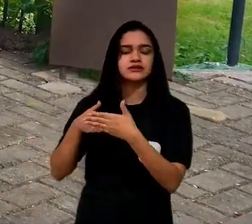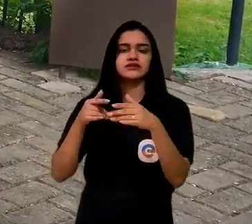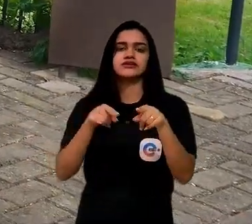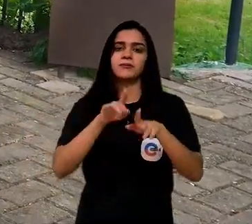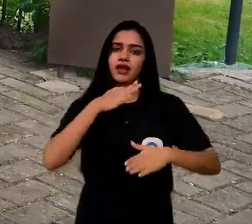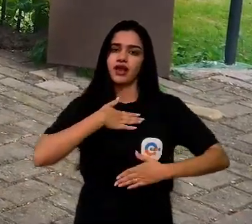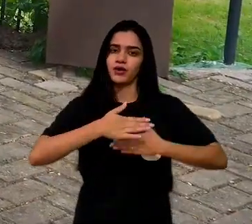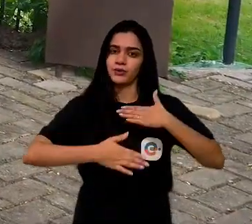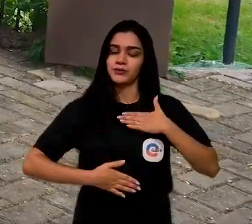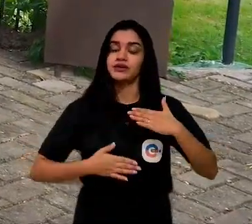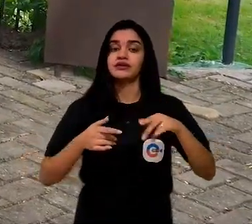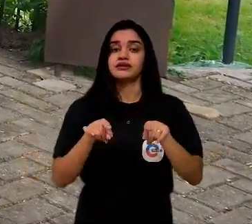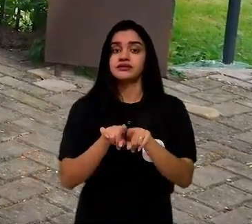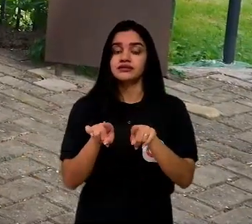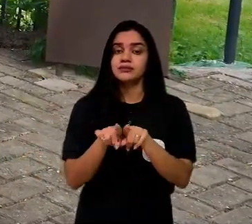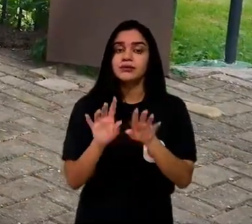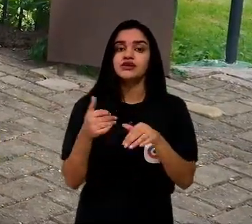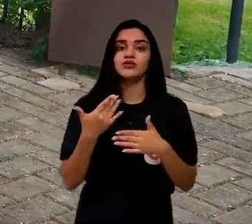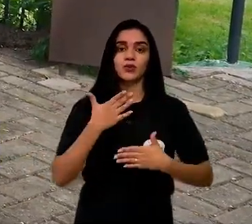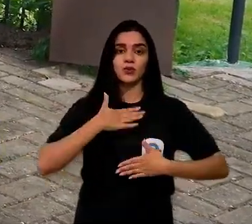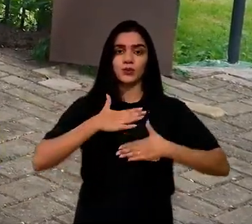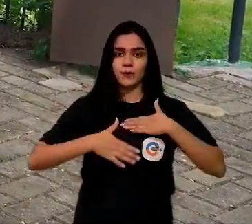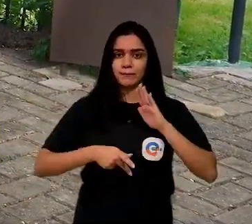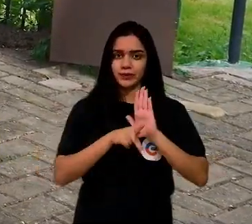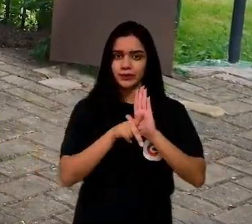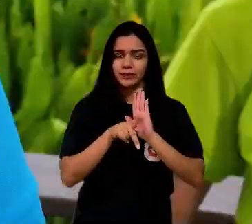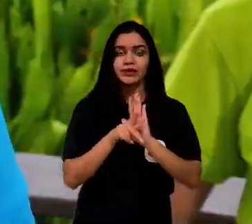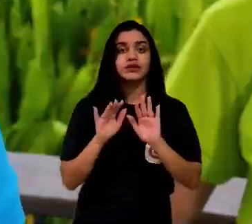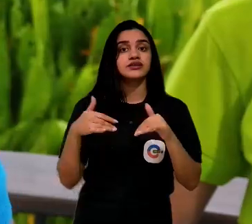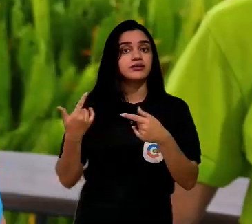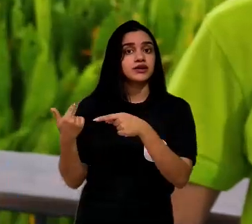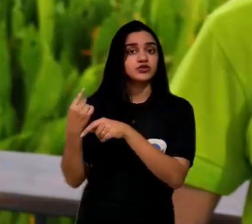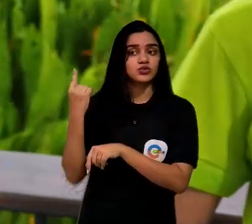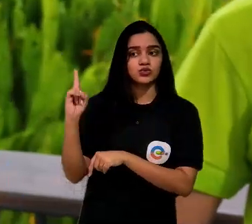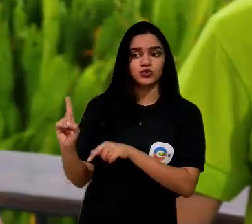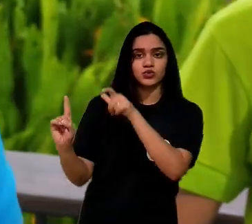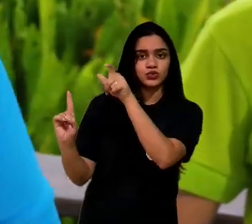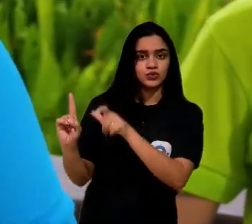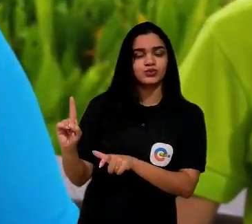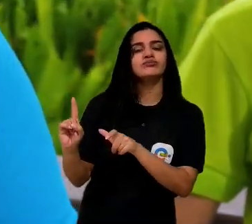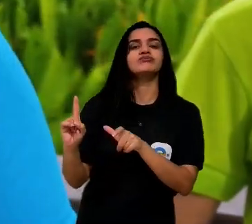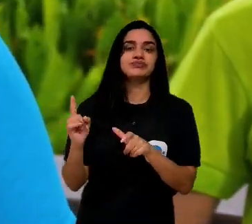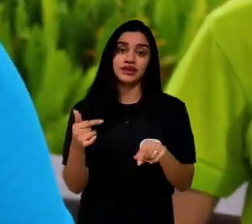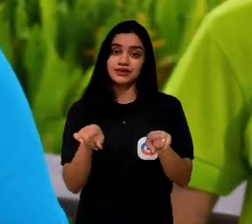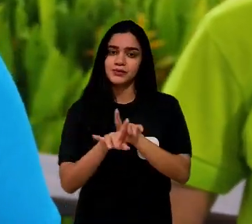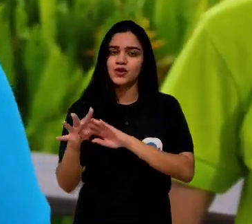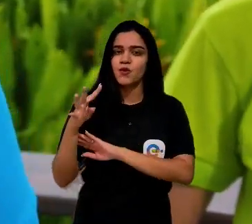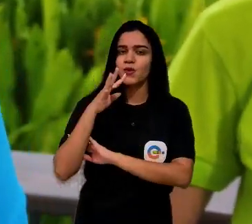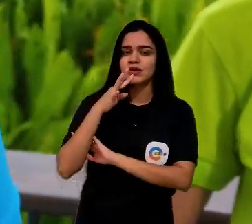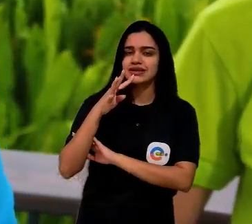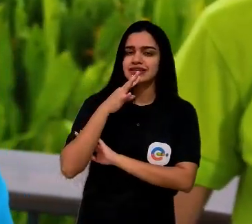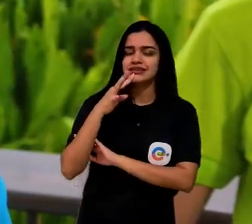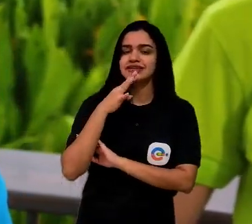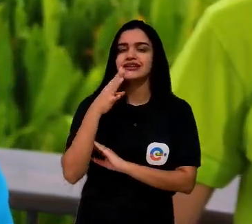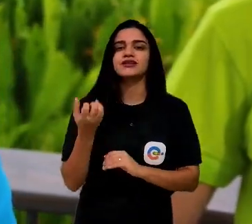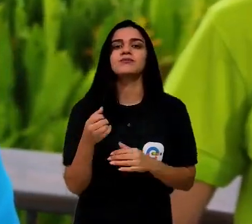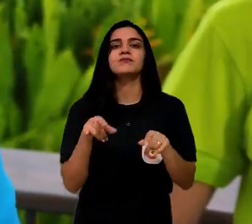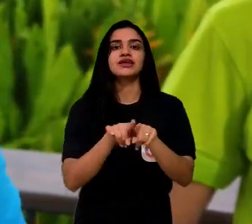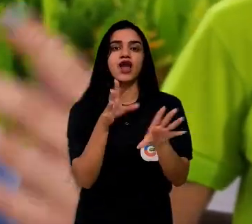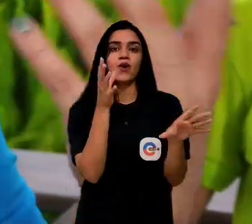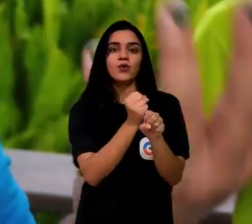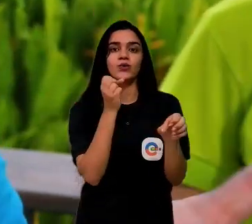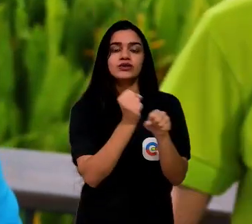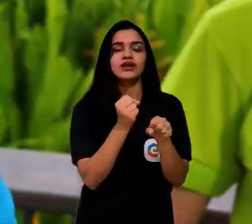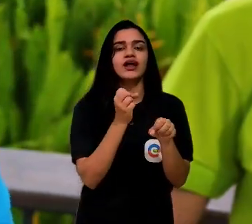corporais em relação ao próprio corpo e ao corpo do outro. Além de conhecer e realizar a contagem oral